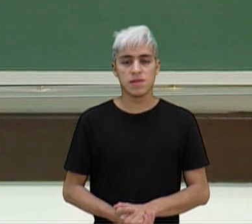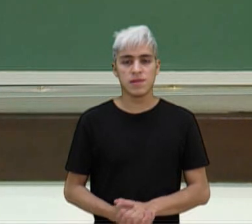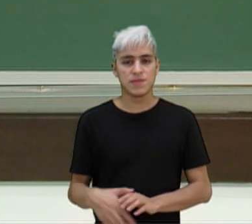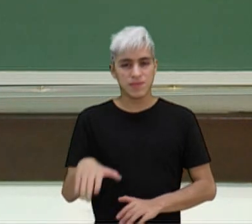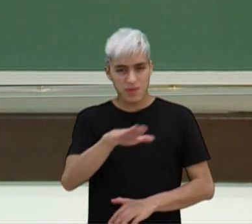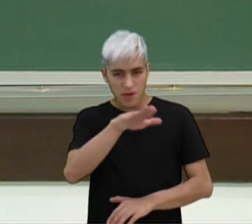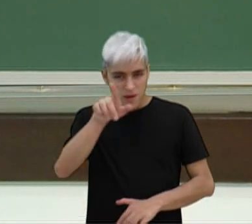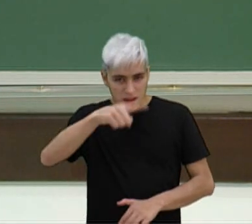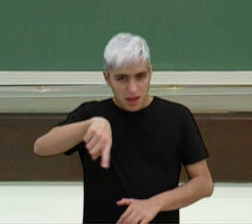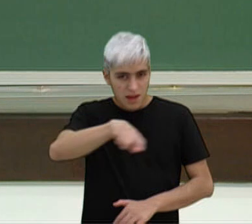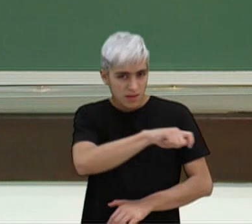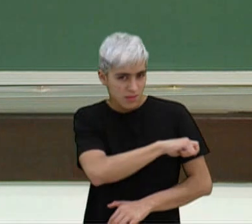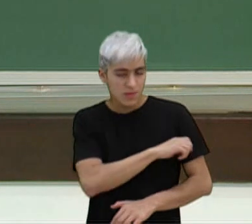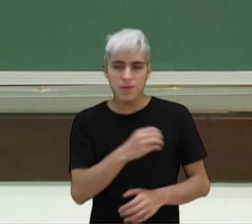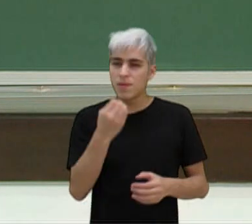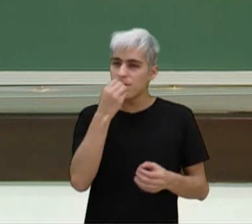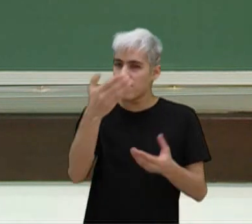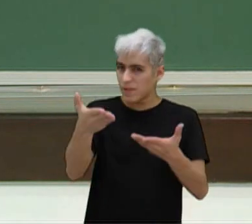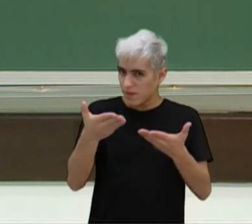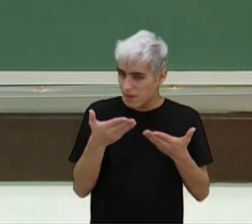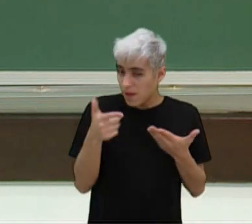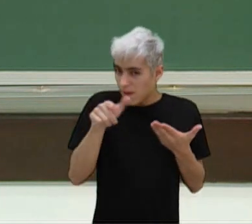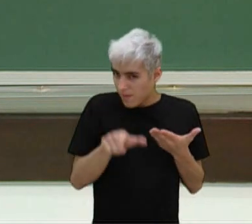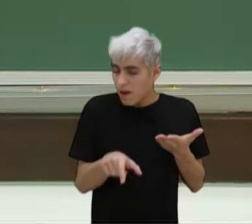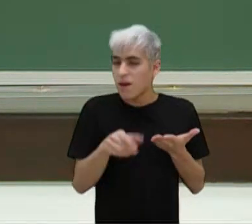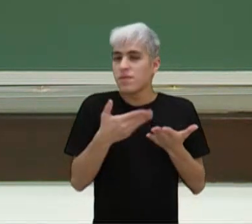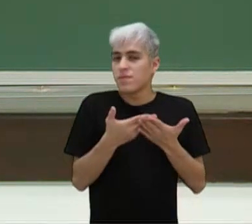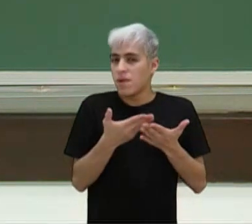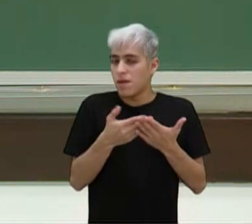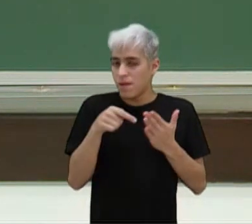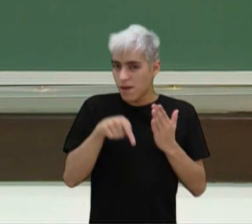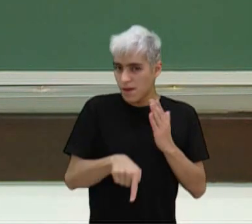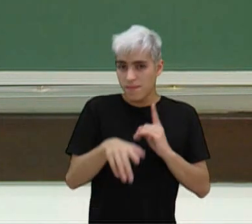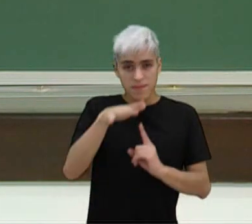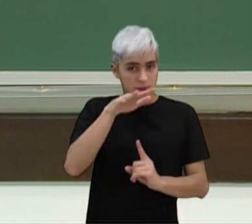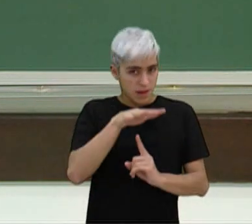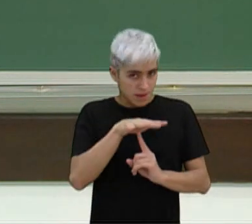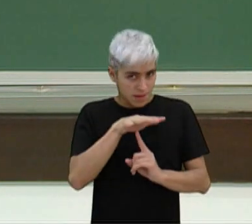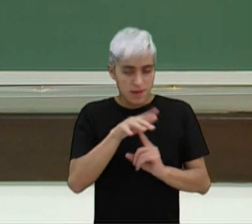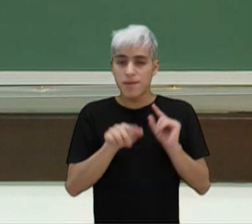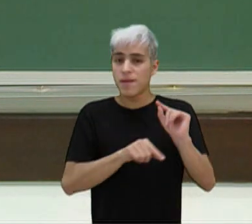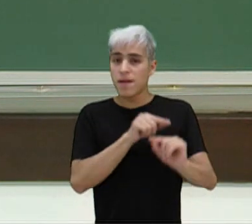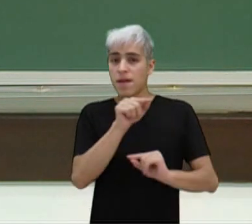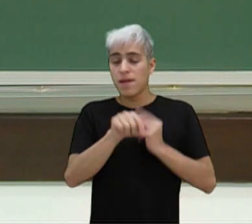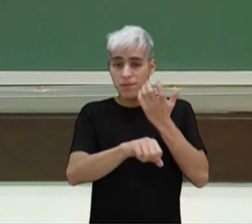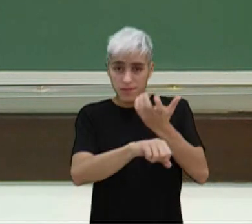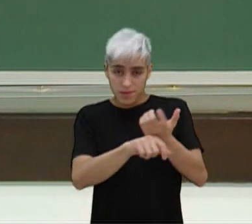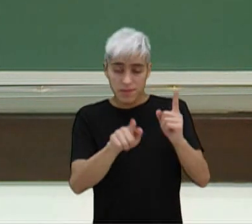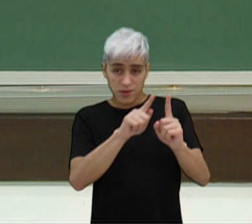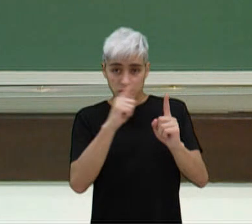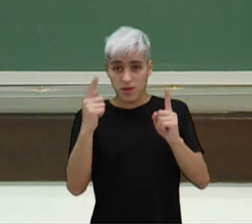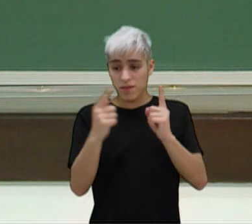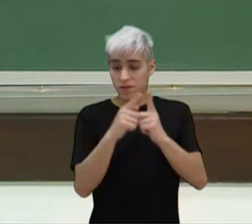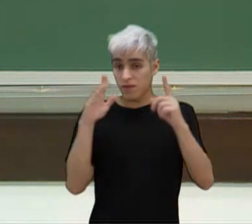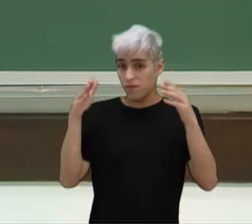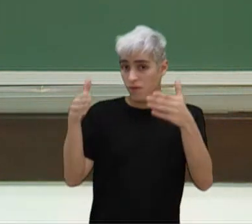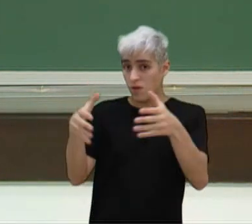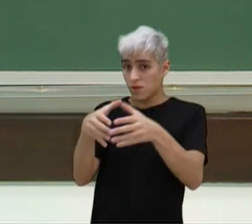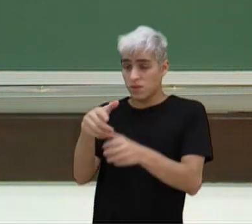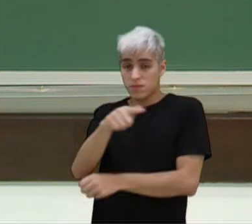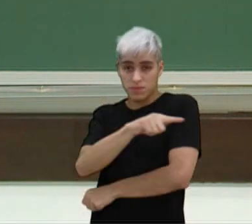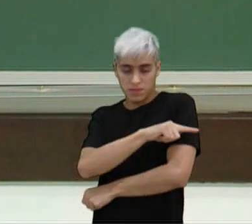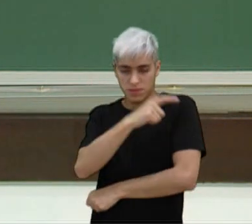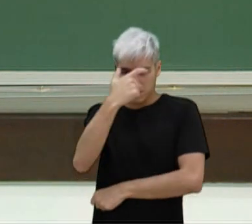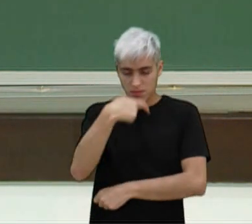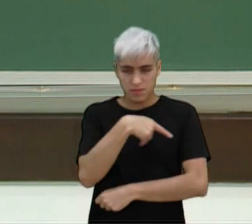Olá pessoal, sejam muito bem-vindos a mais uma aula Paraná, a aula de Geografia para o 7º ano. Eu sou a professora